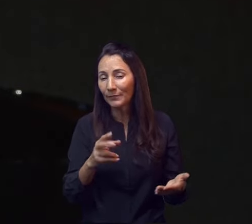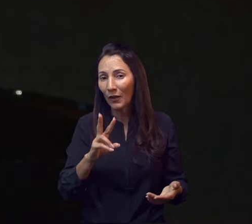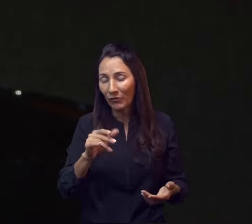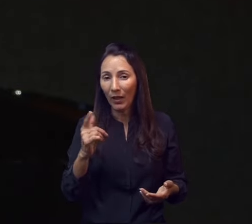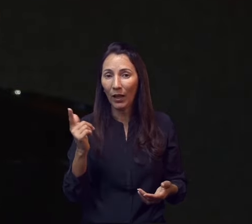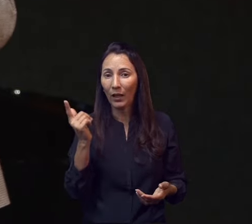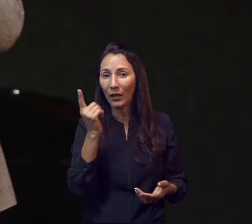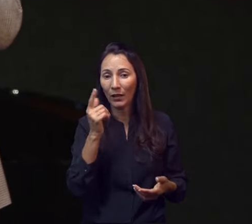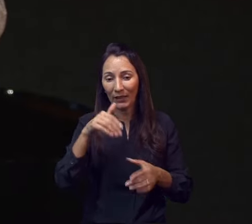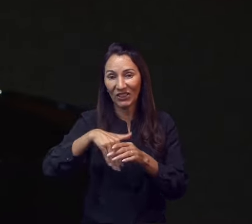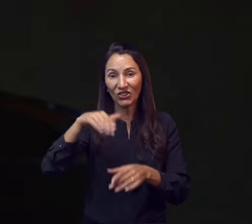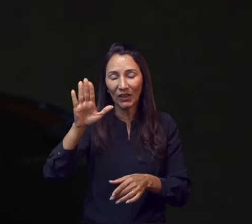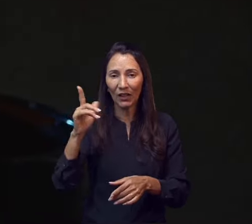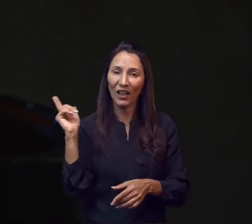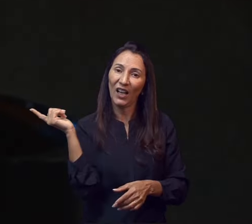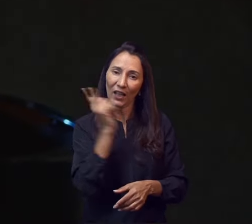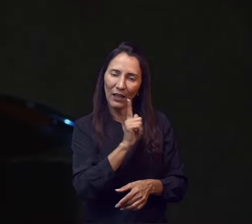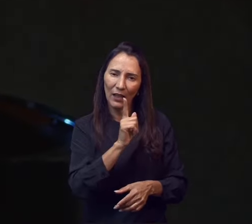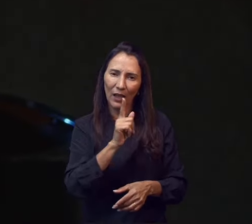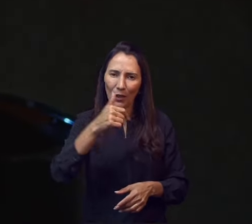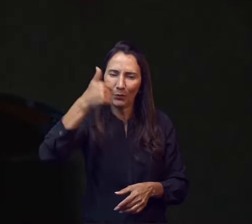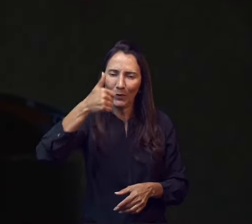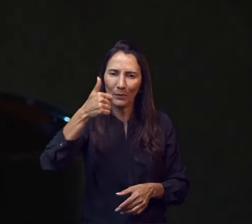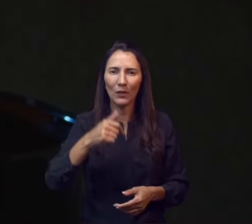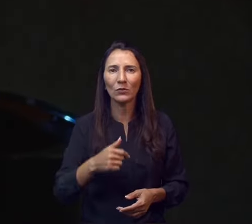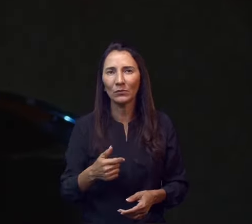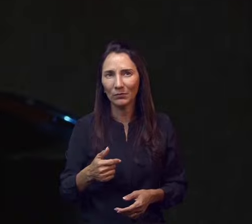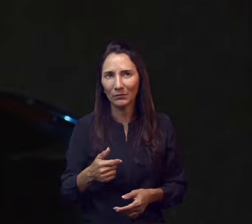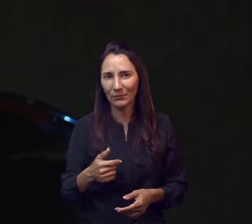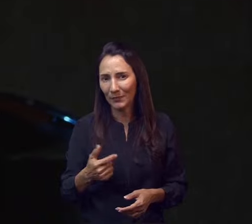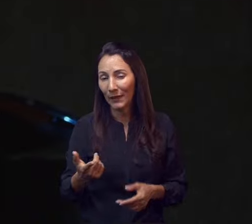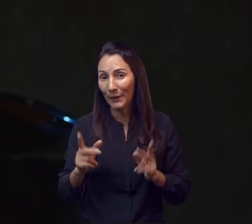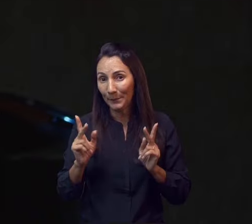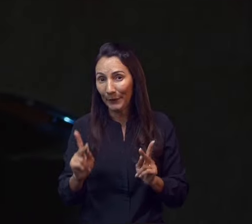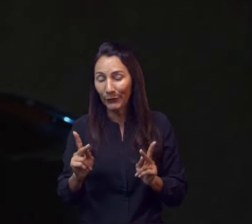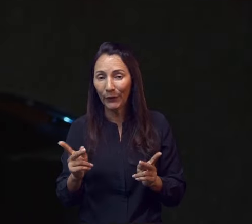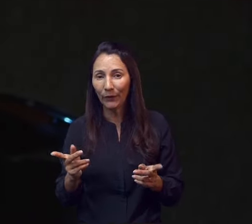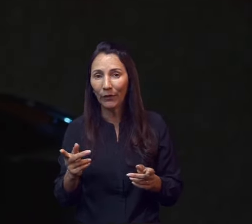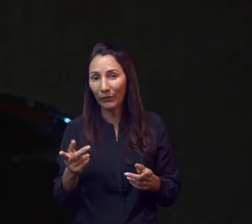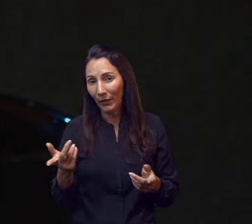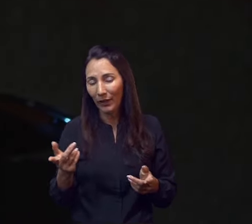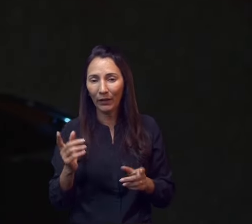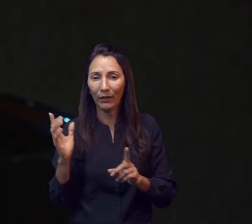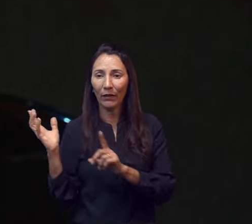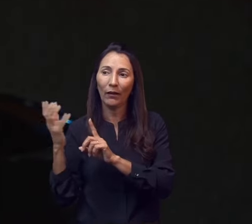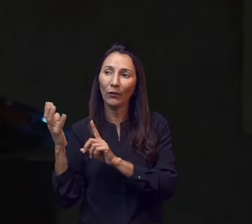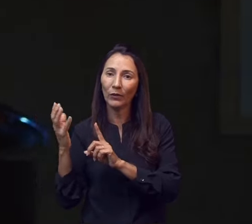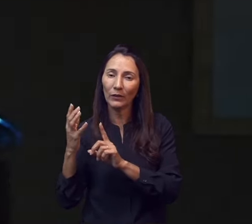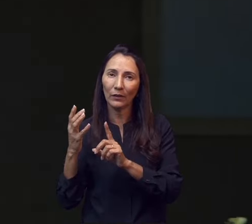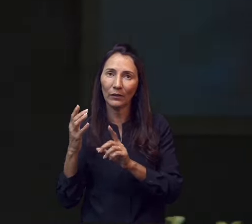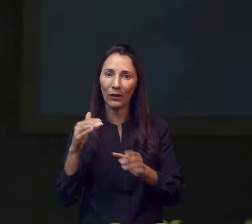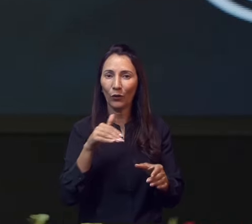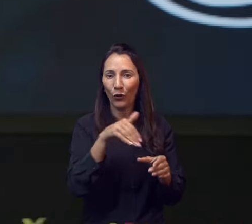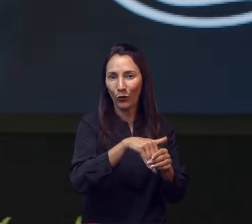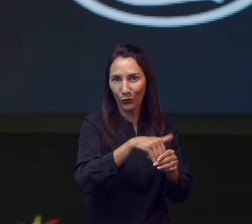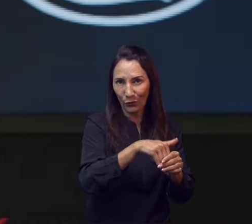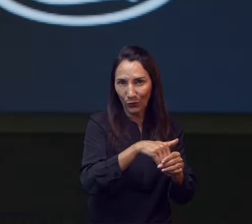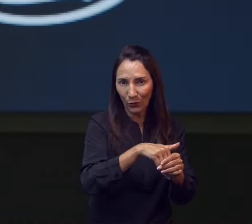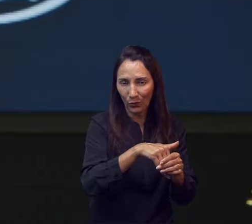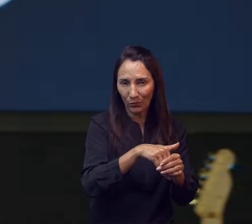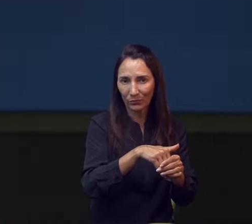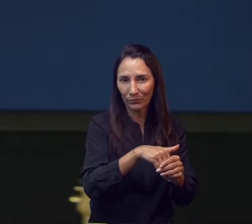e muita gente foi influenciada e que gosta de Votar em quem vai ganhar e votou onde não devia ser